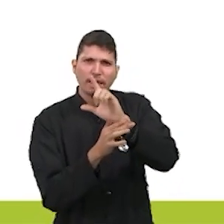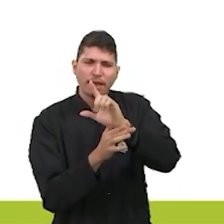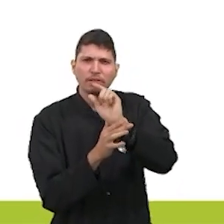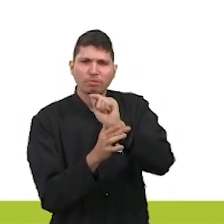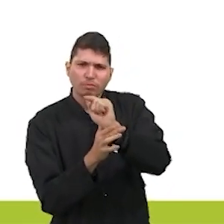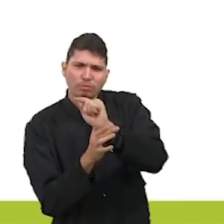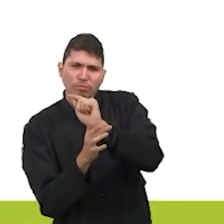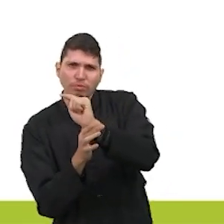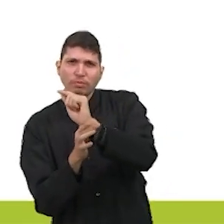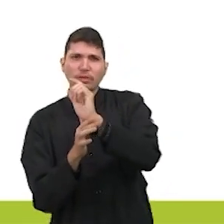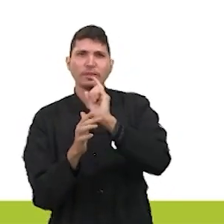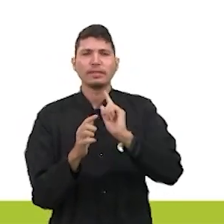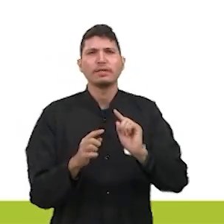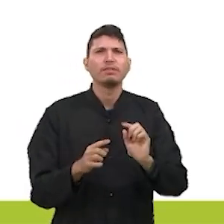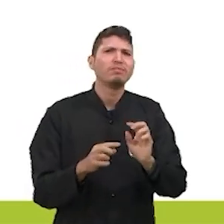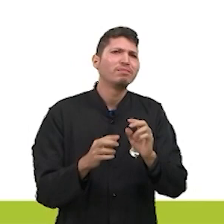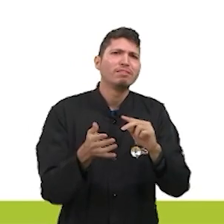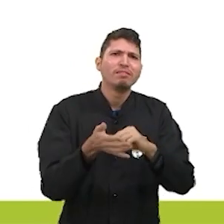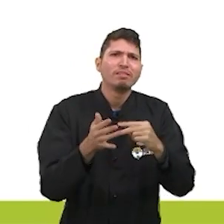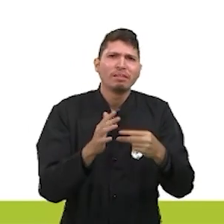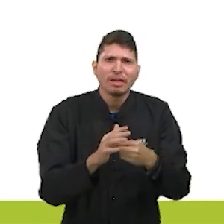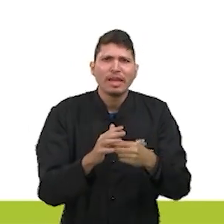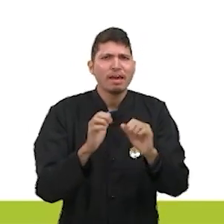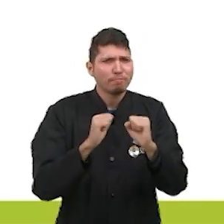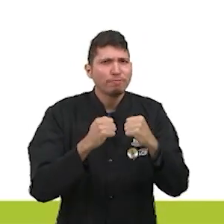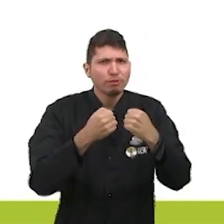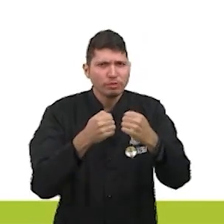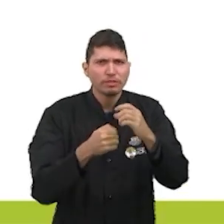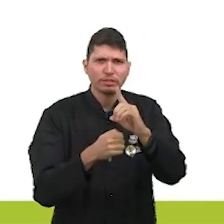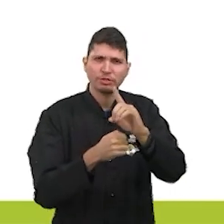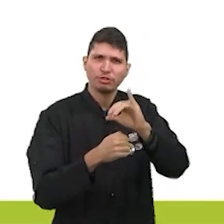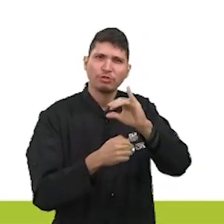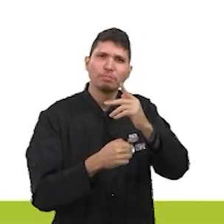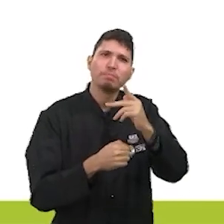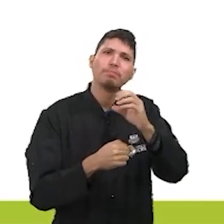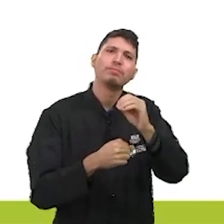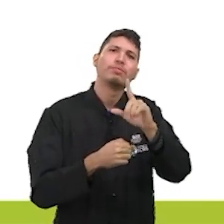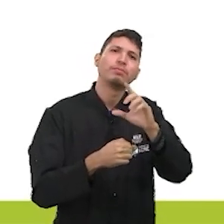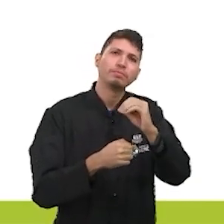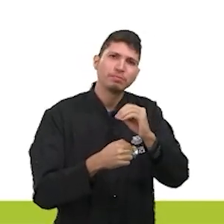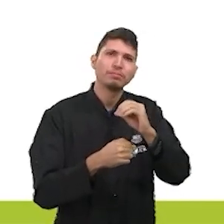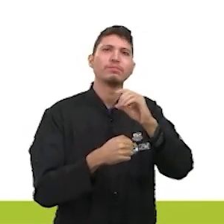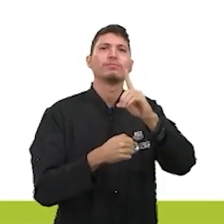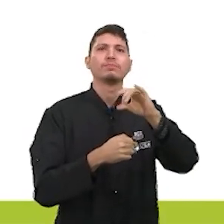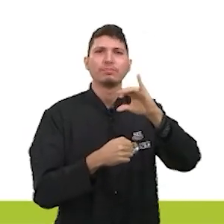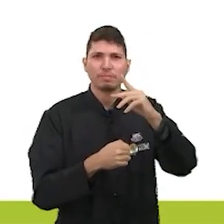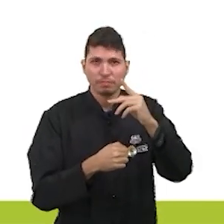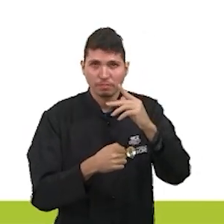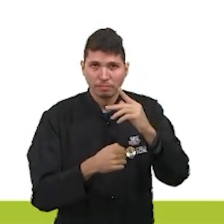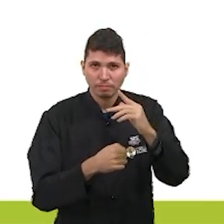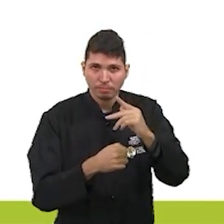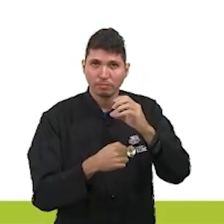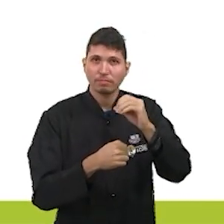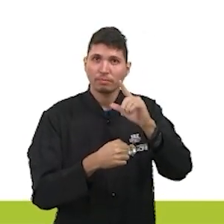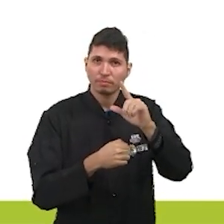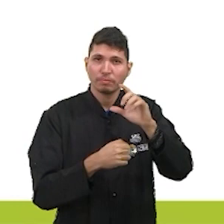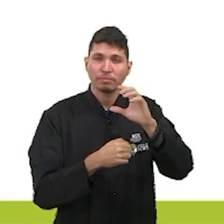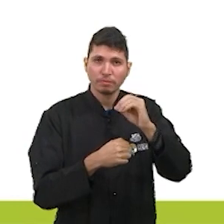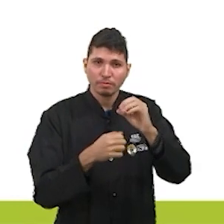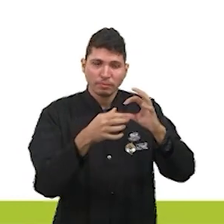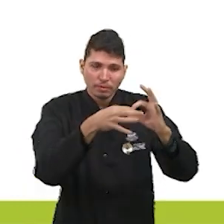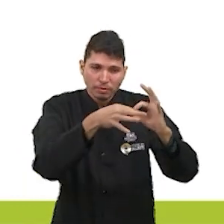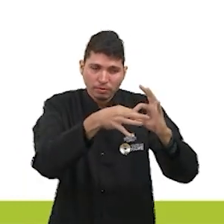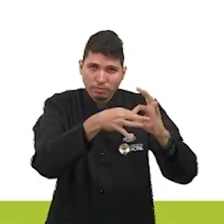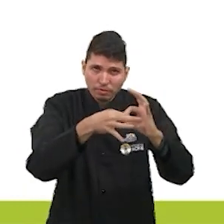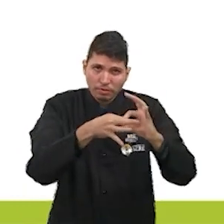nada mais é do que as forças de polo-dipolo, que são essas forças que vão interagir uma molécula a outra.